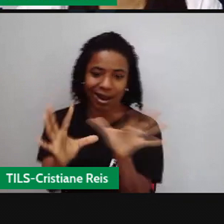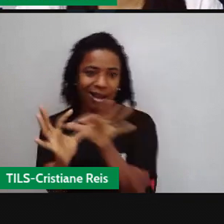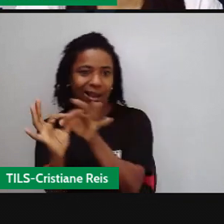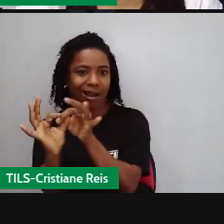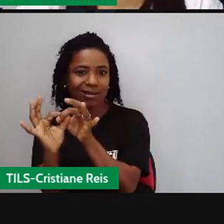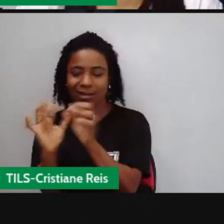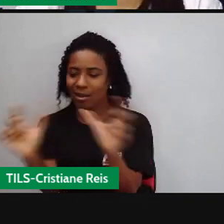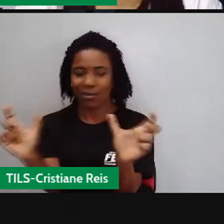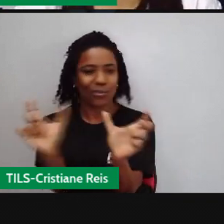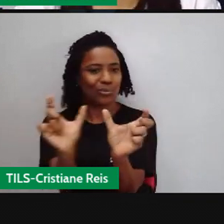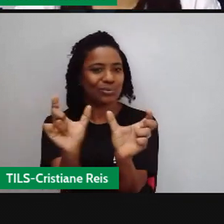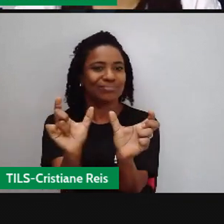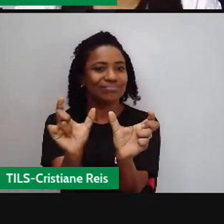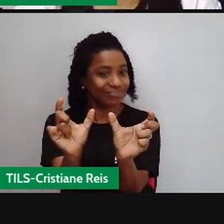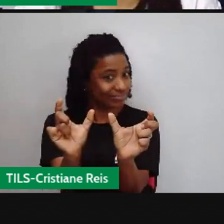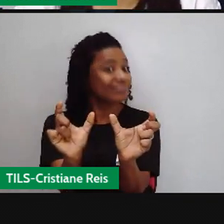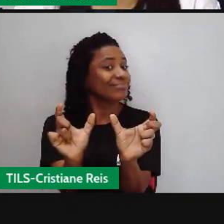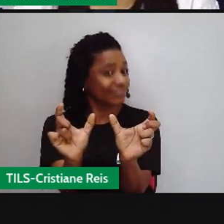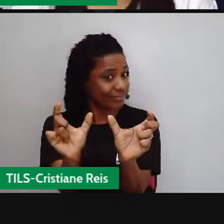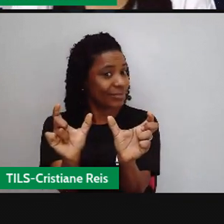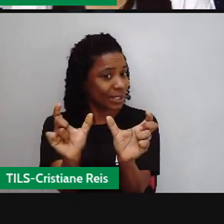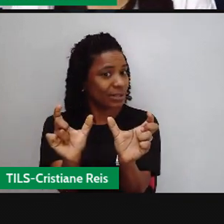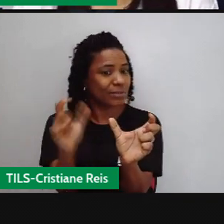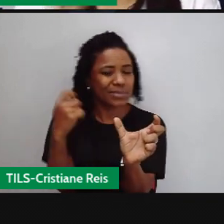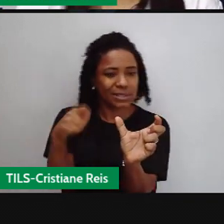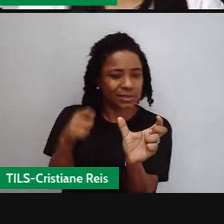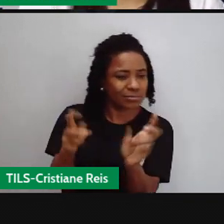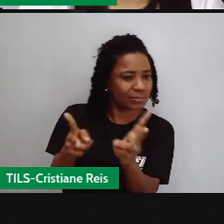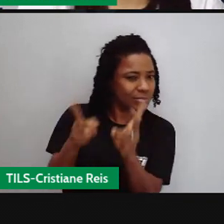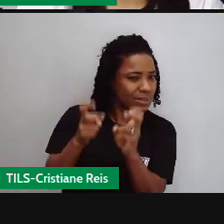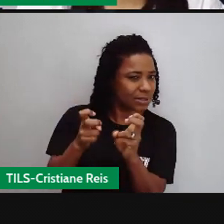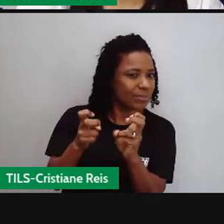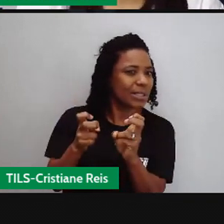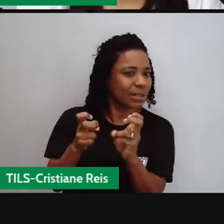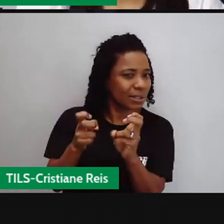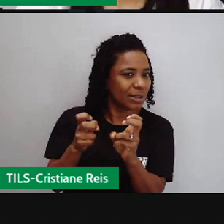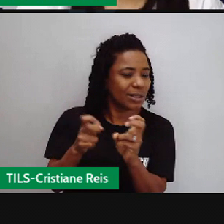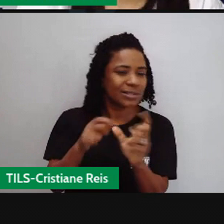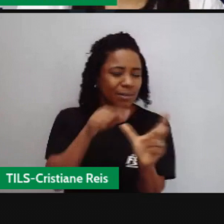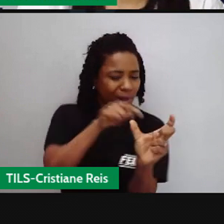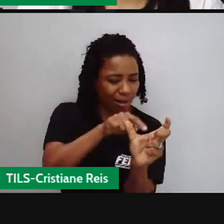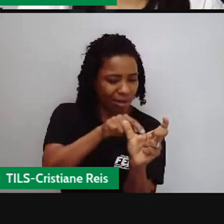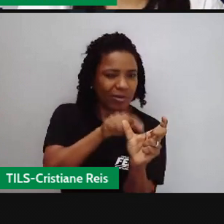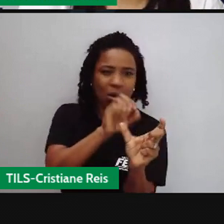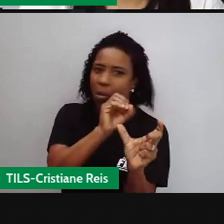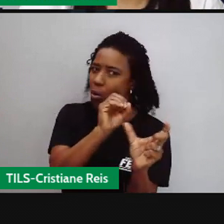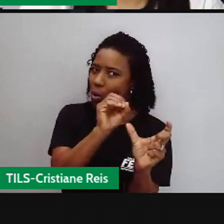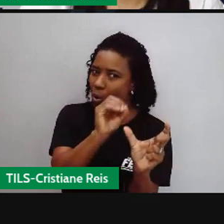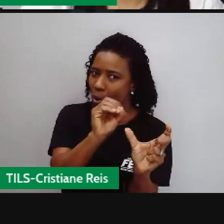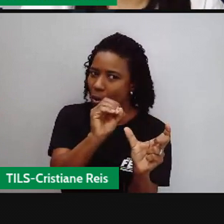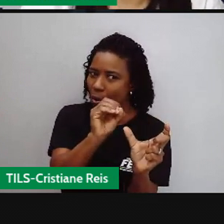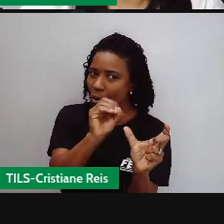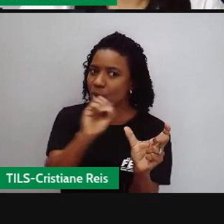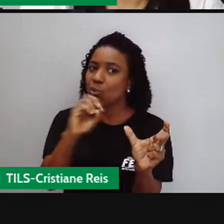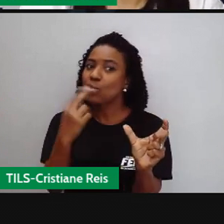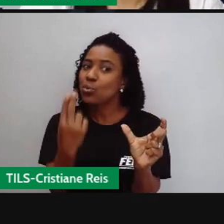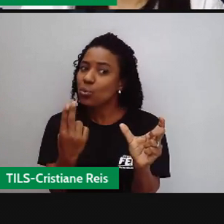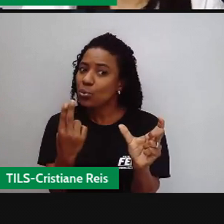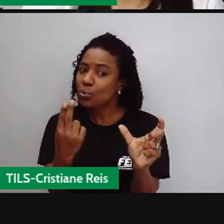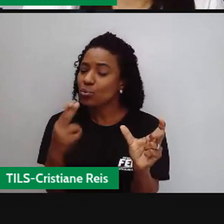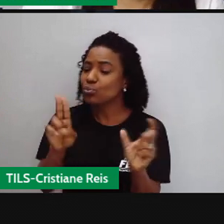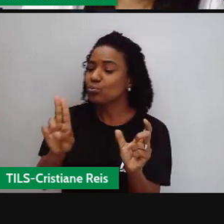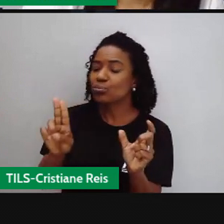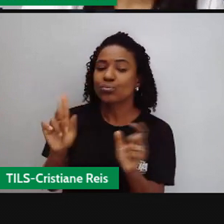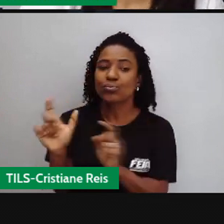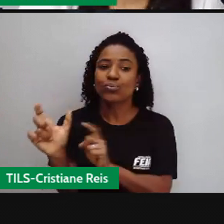outra, então eu consigo aí determinar se ela vem de uma palavra e essa palavra eu escrevo com U ou eu